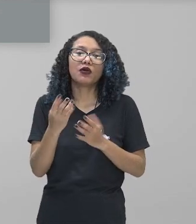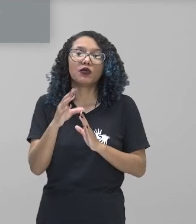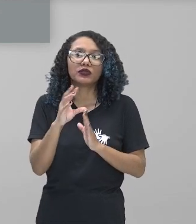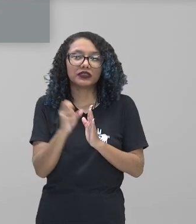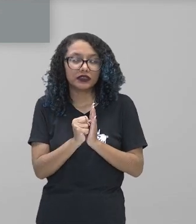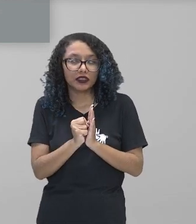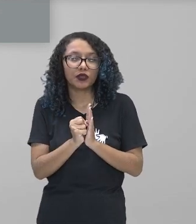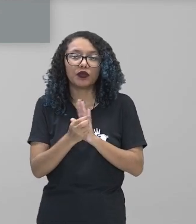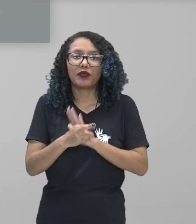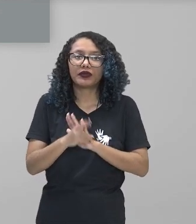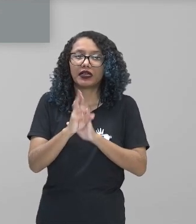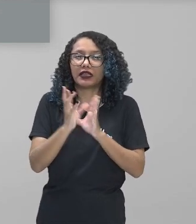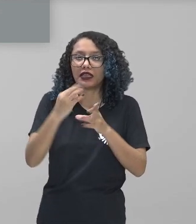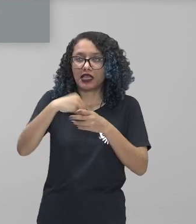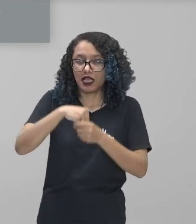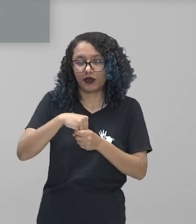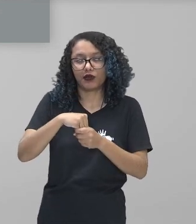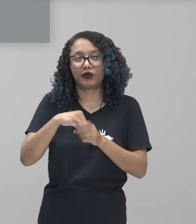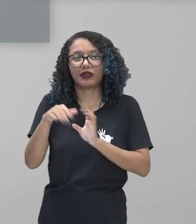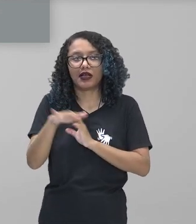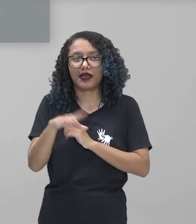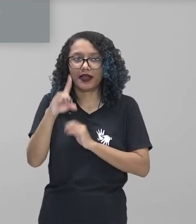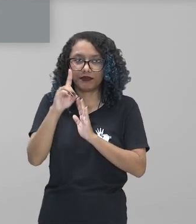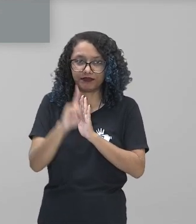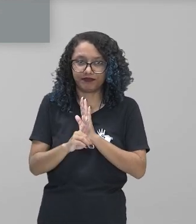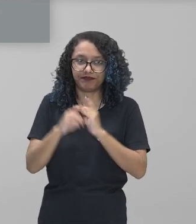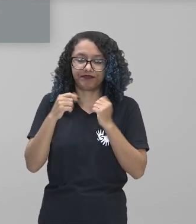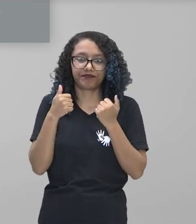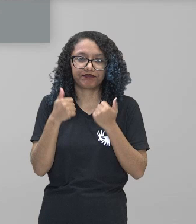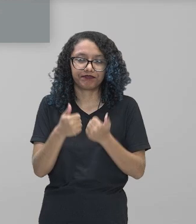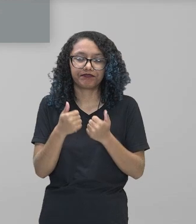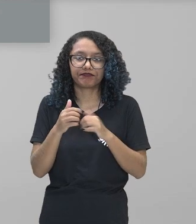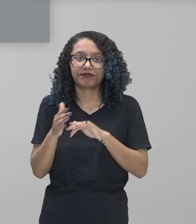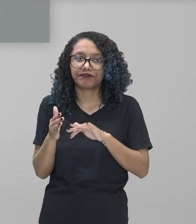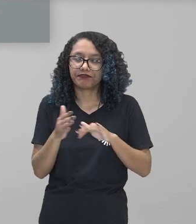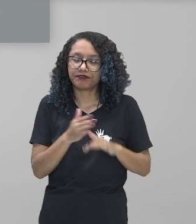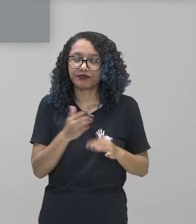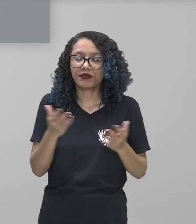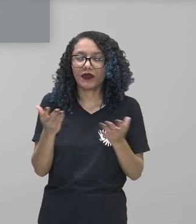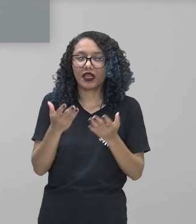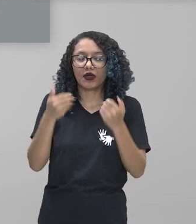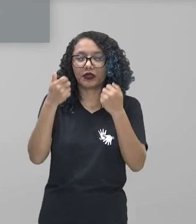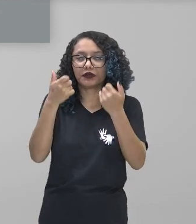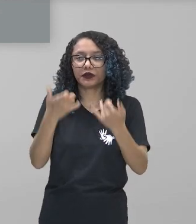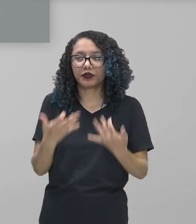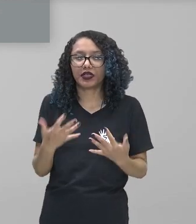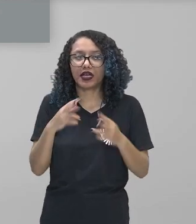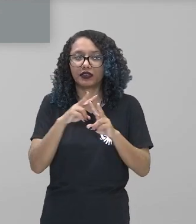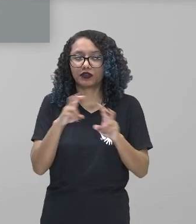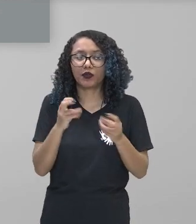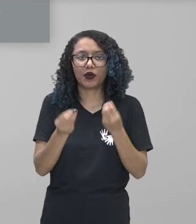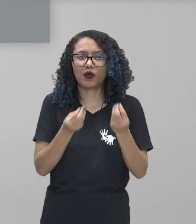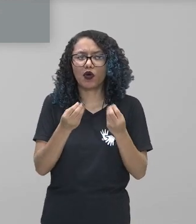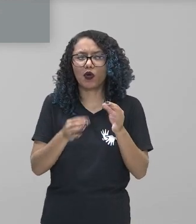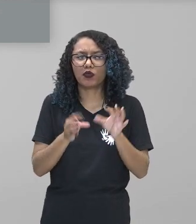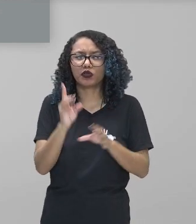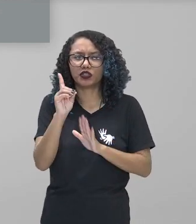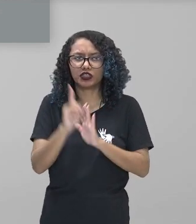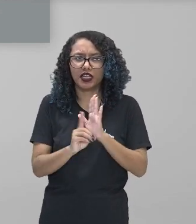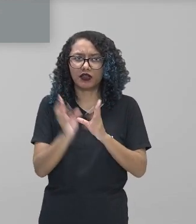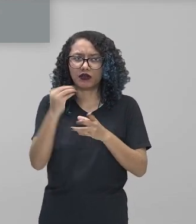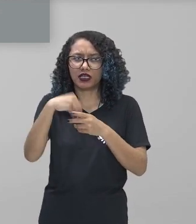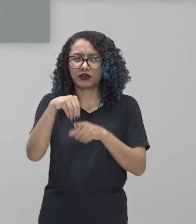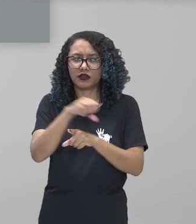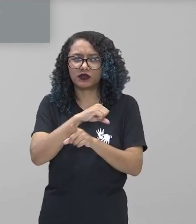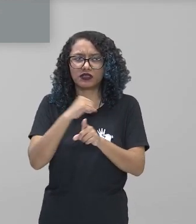Vamos então falar um pouco agora sobre a questão do direito na sociedade, na vida